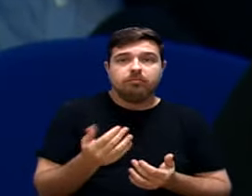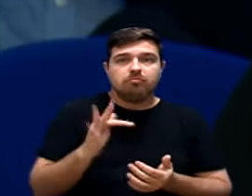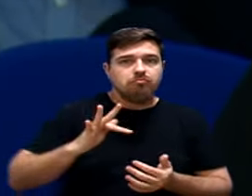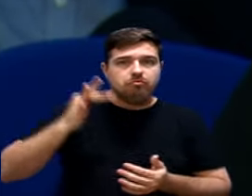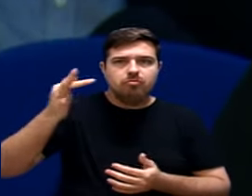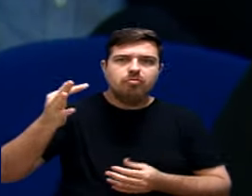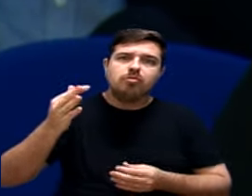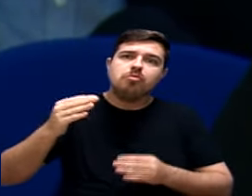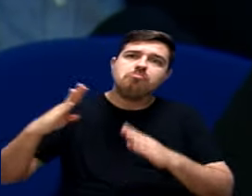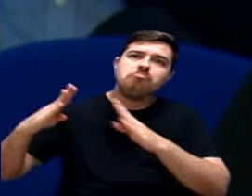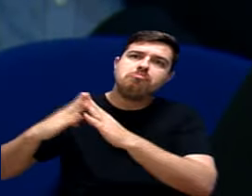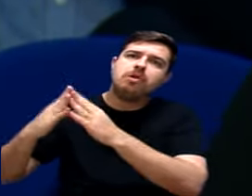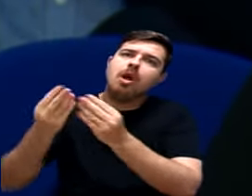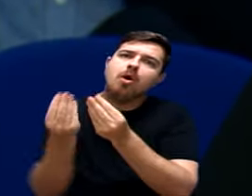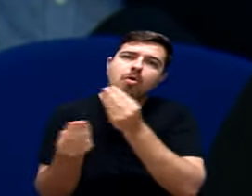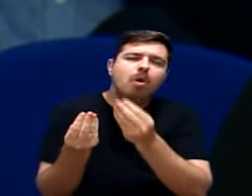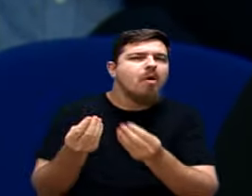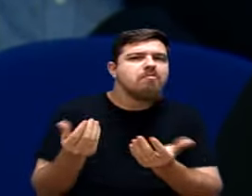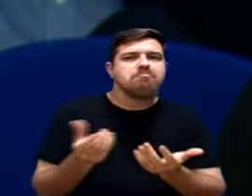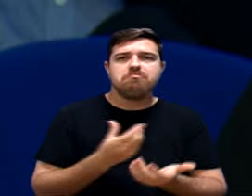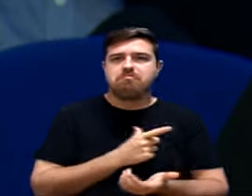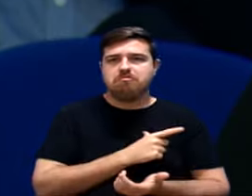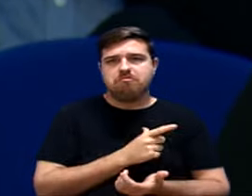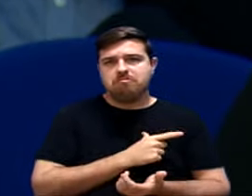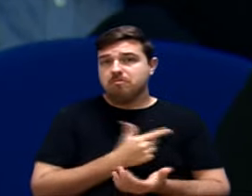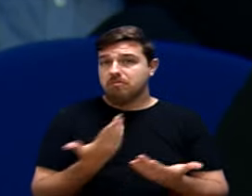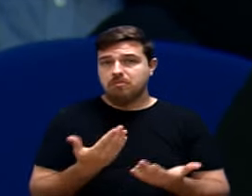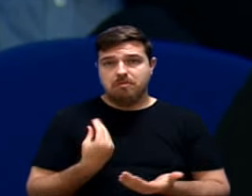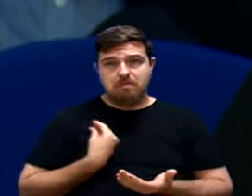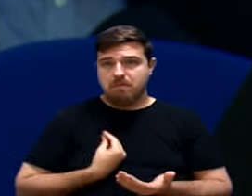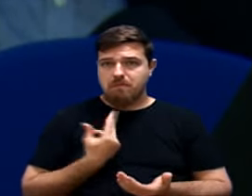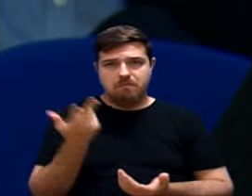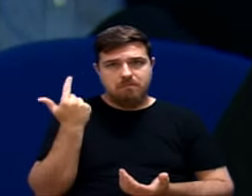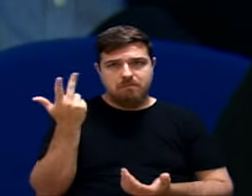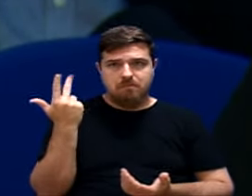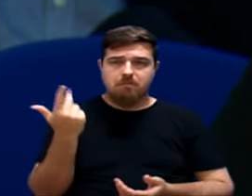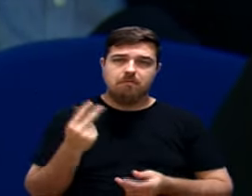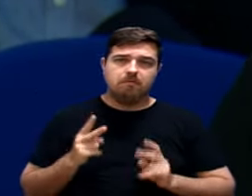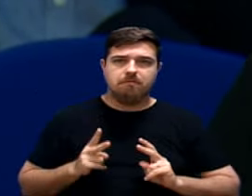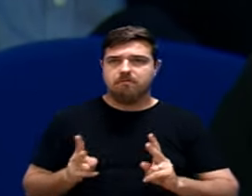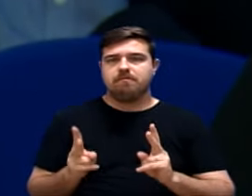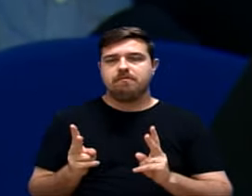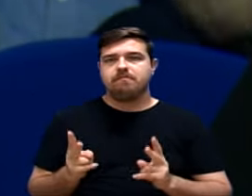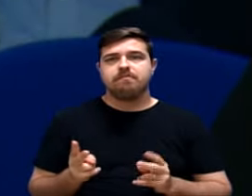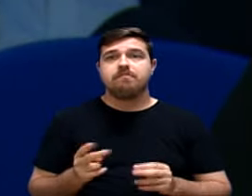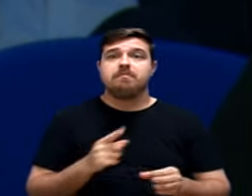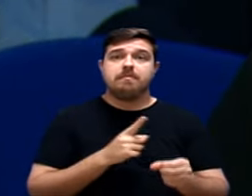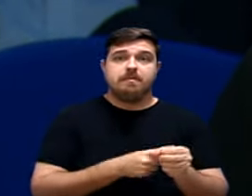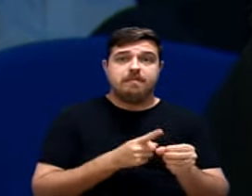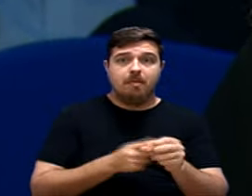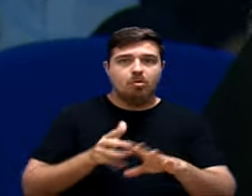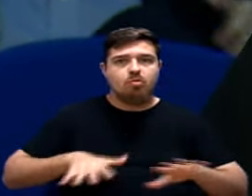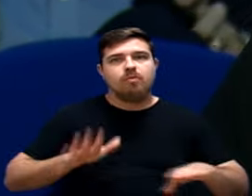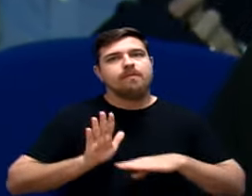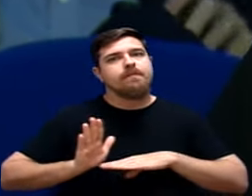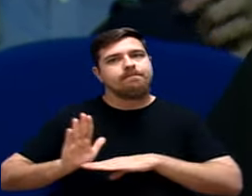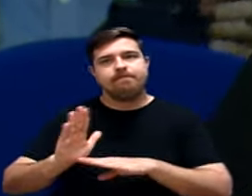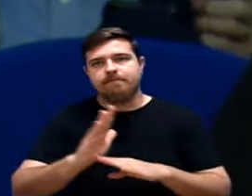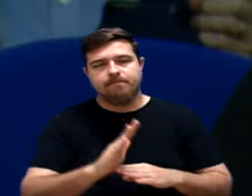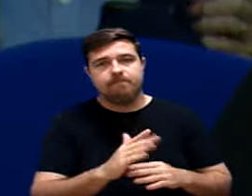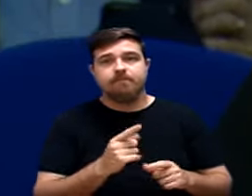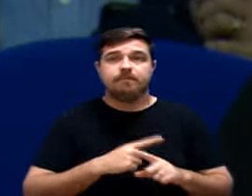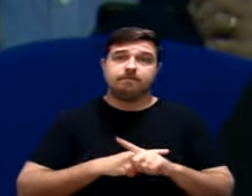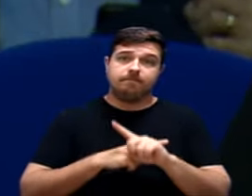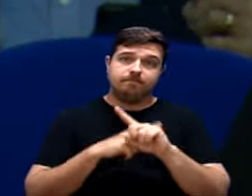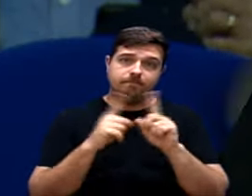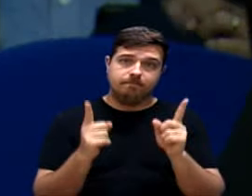existiu vai continuar existindo Isso é salutar pra cidade né Eu acho que está no desenvolvimento só que nós